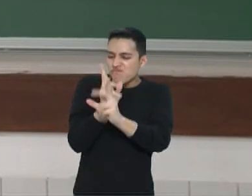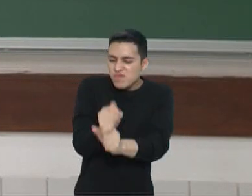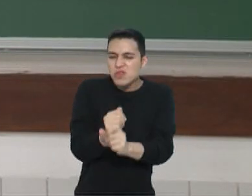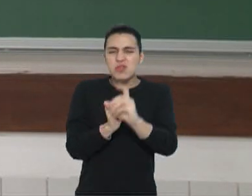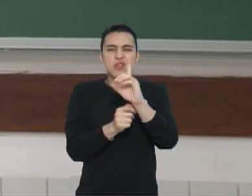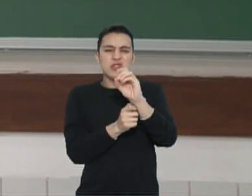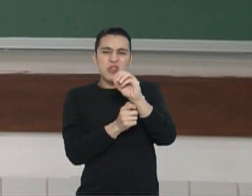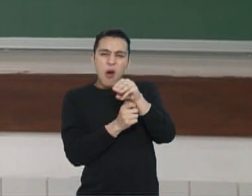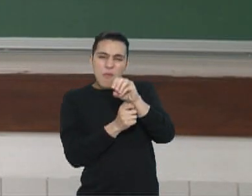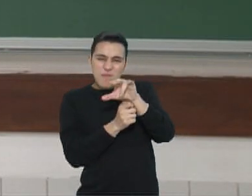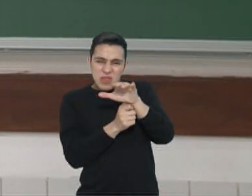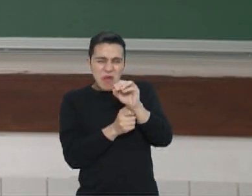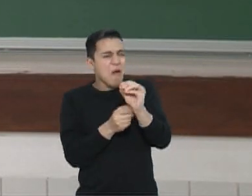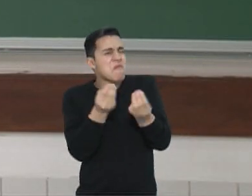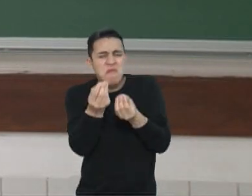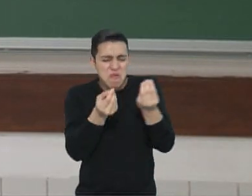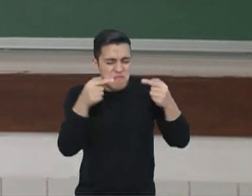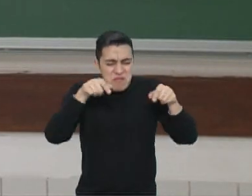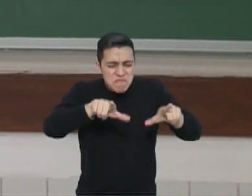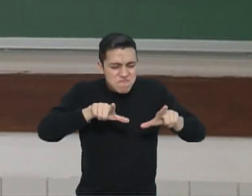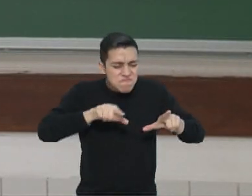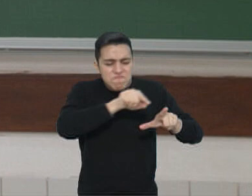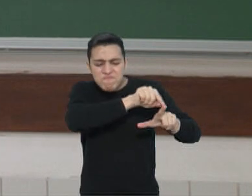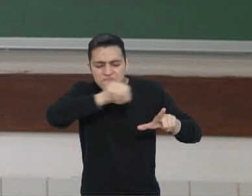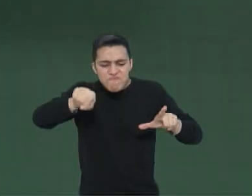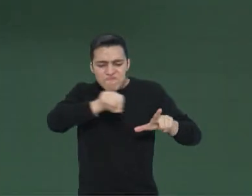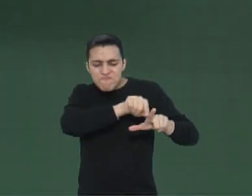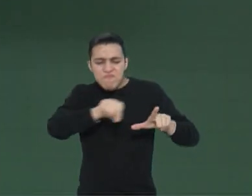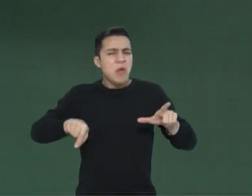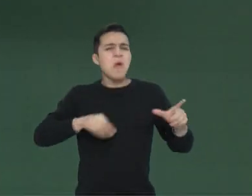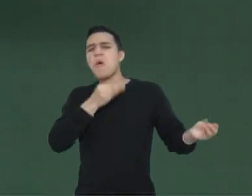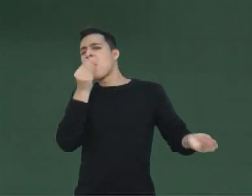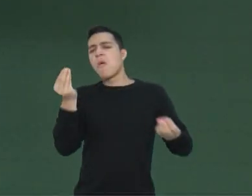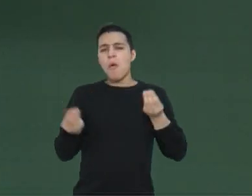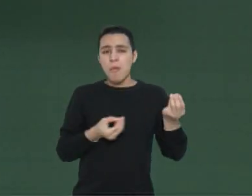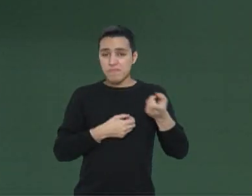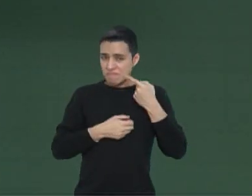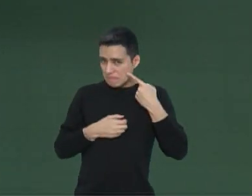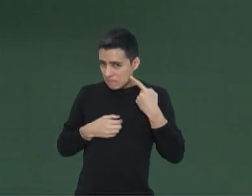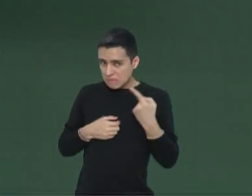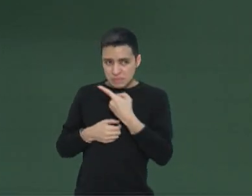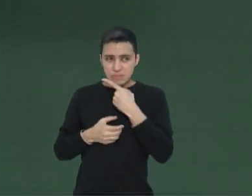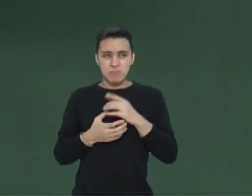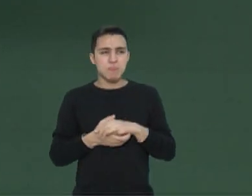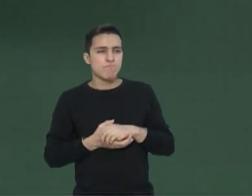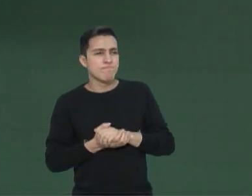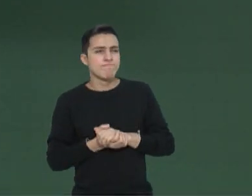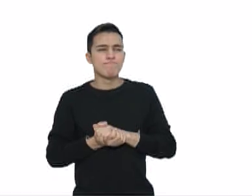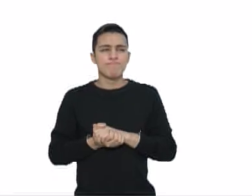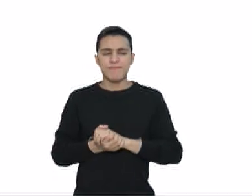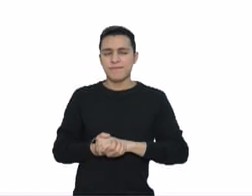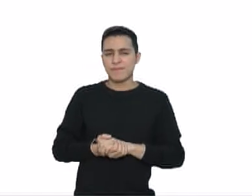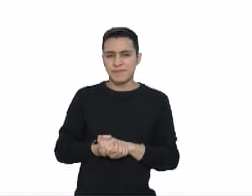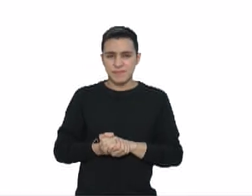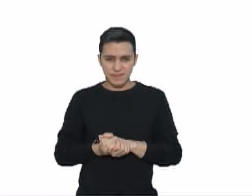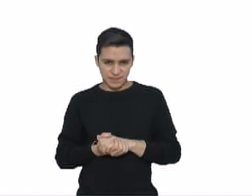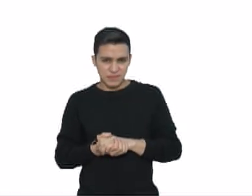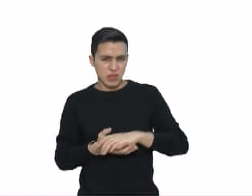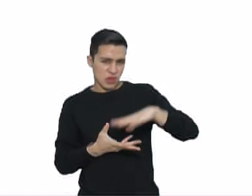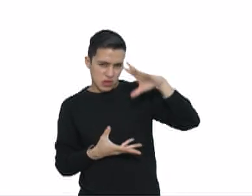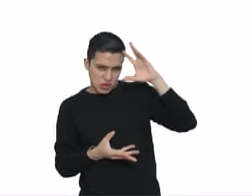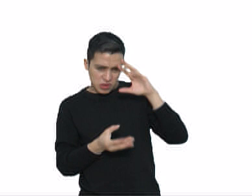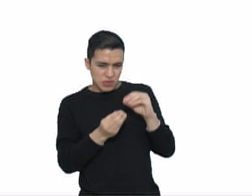como isso aparece na partitura? Vamos ver agora alguns pedacinhos da nossa partitura, entendendo